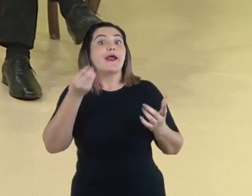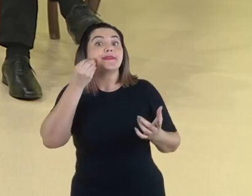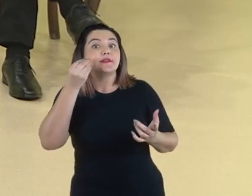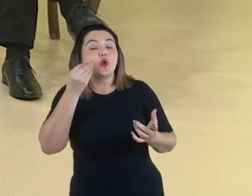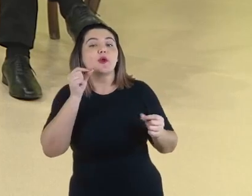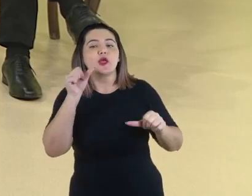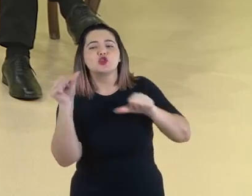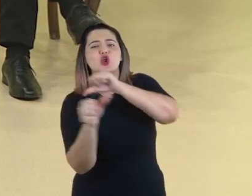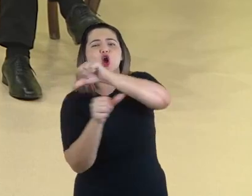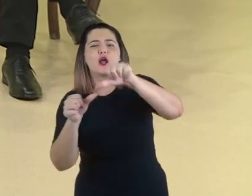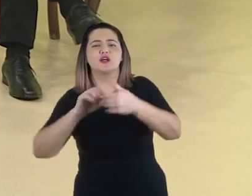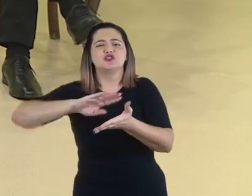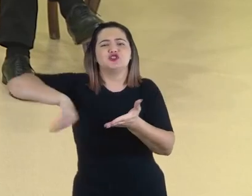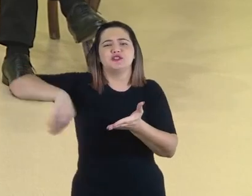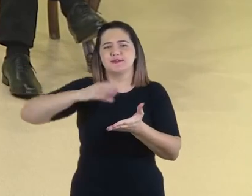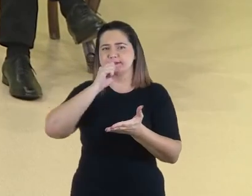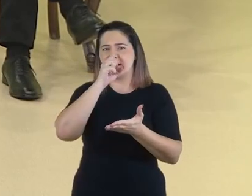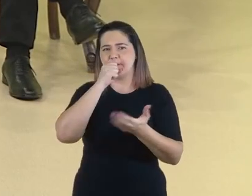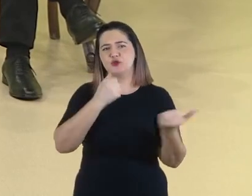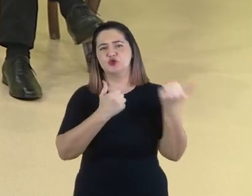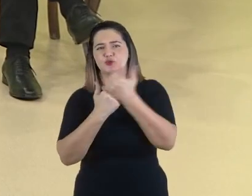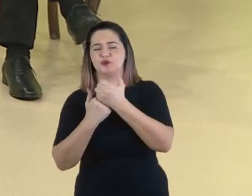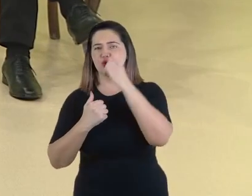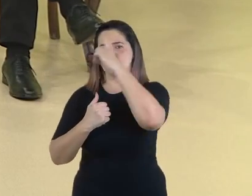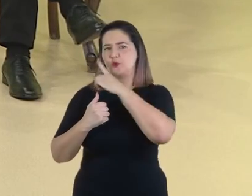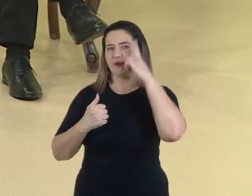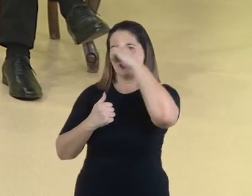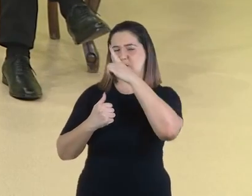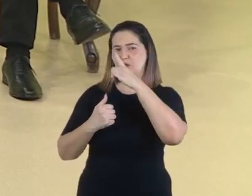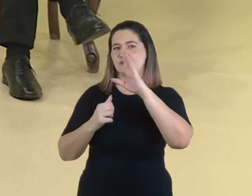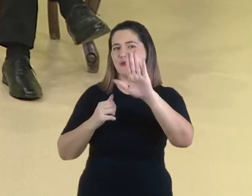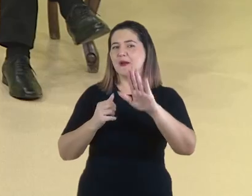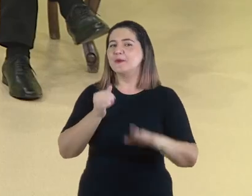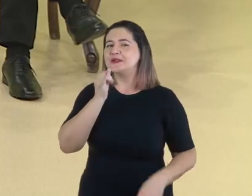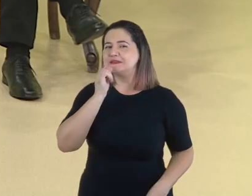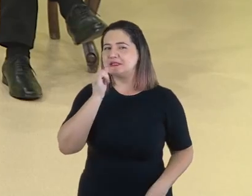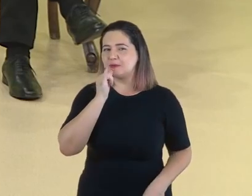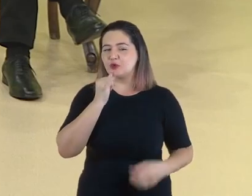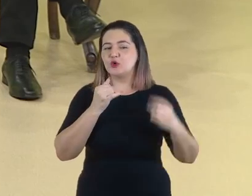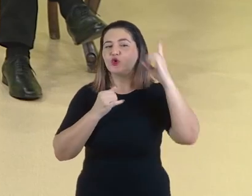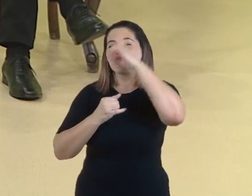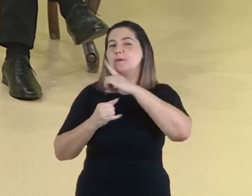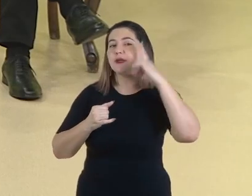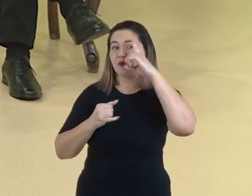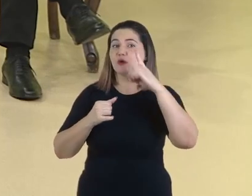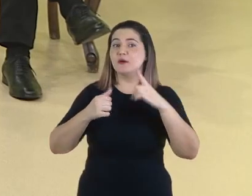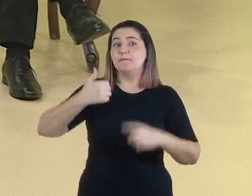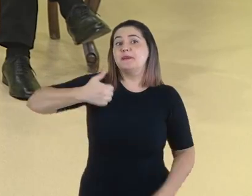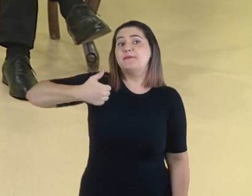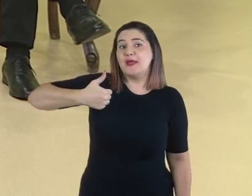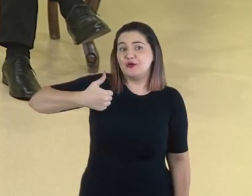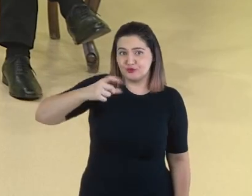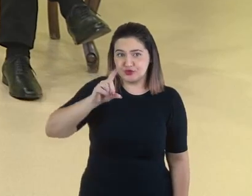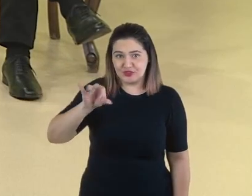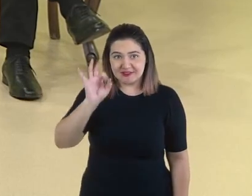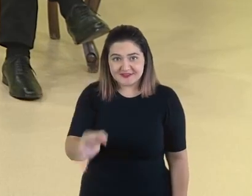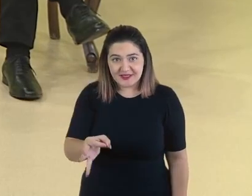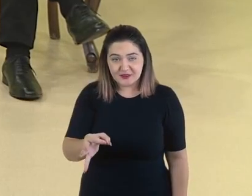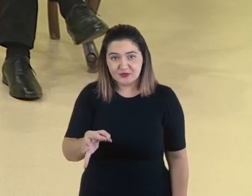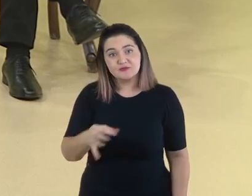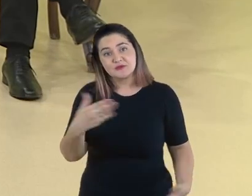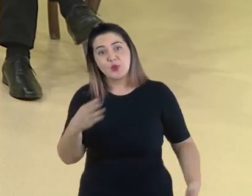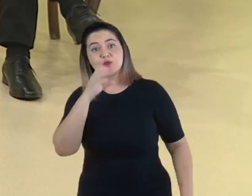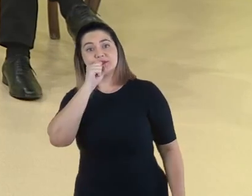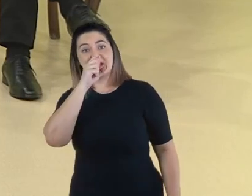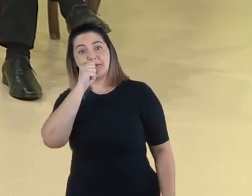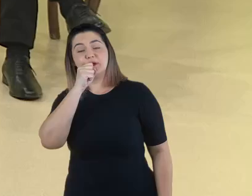semana, se o dia seguinte ao domingo se chama segunda-feira? Ora, se o dia depois do domingo se chama